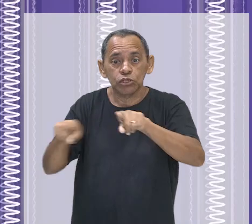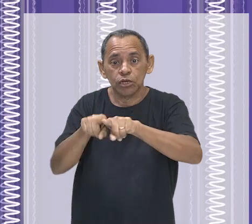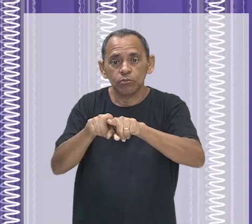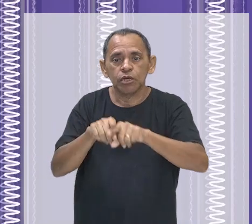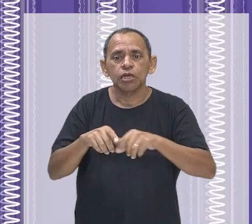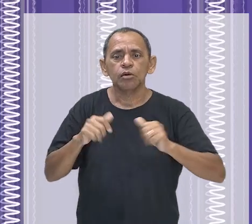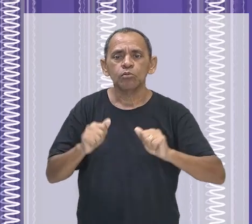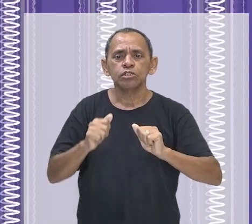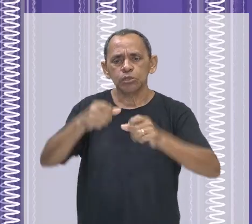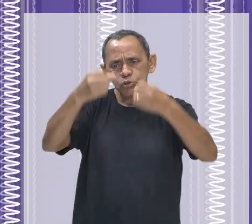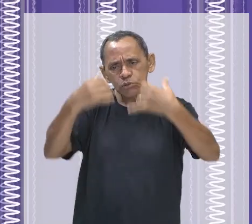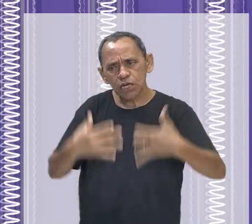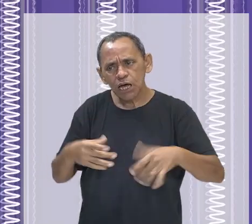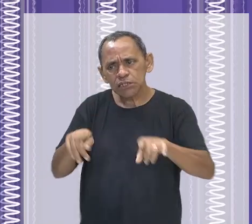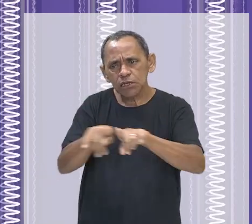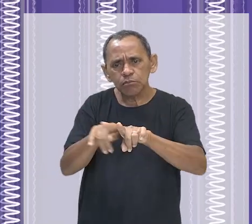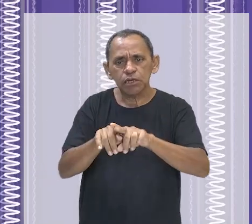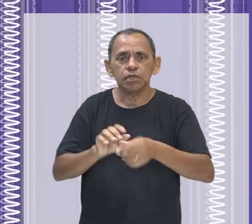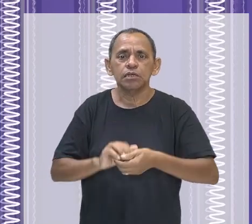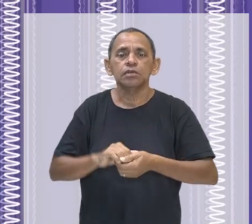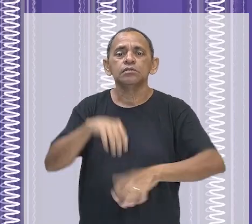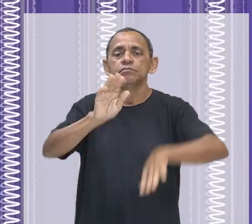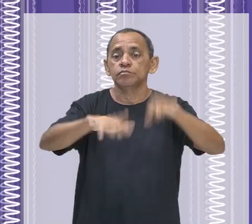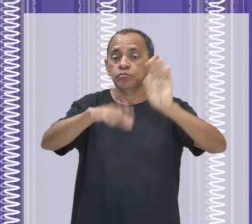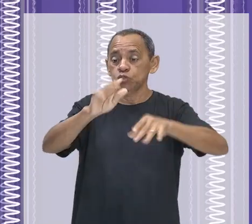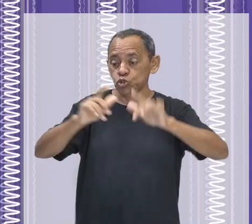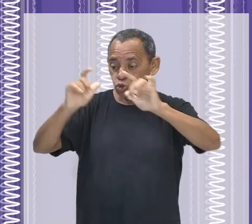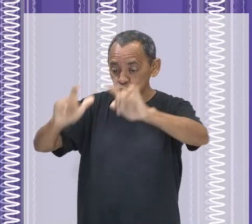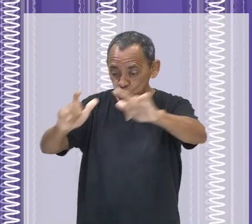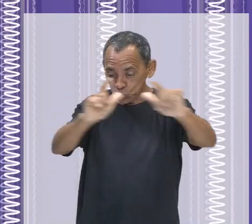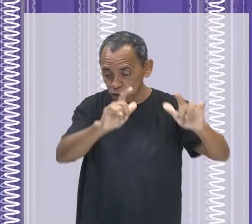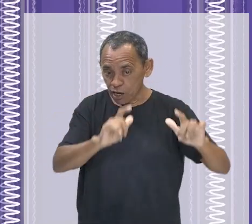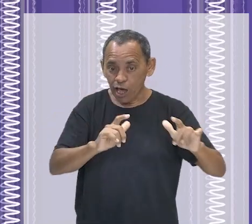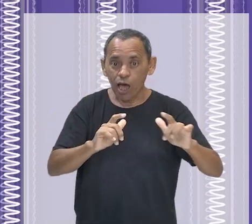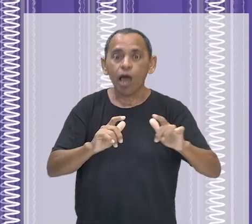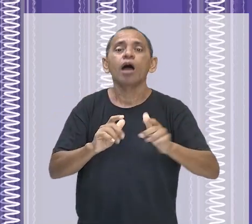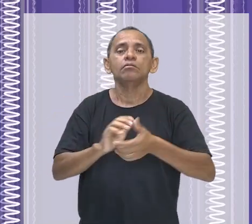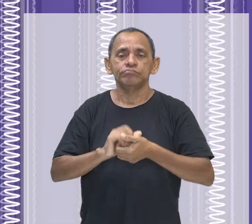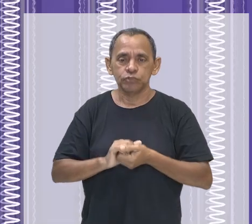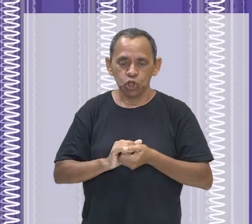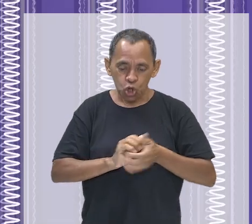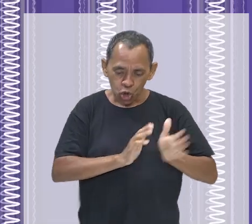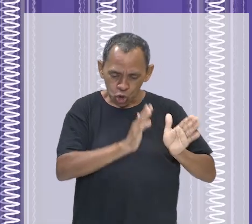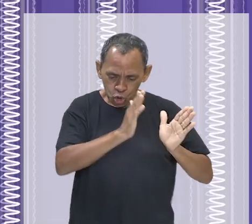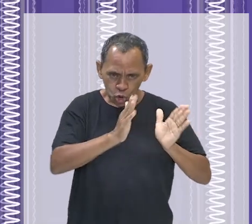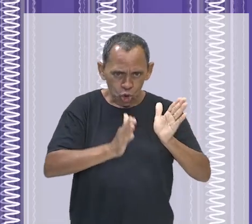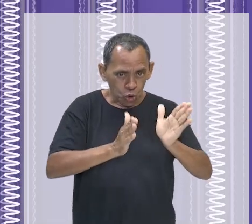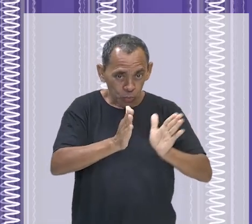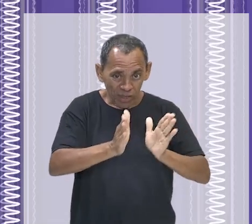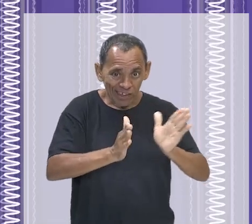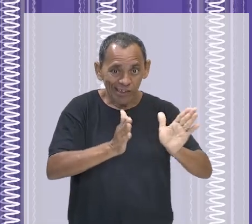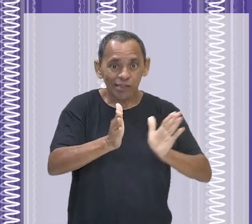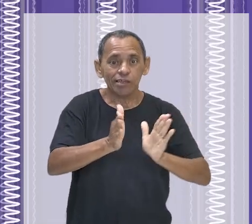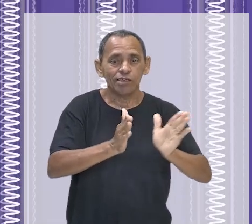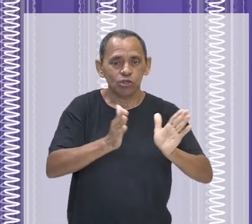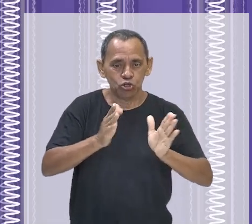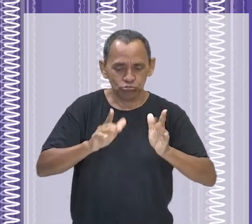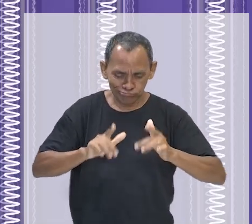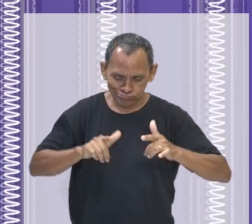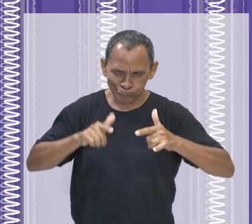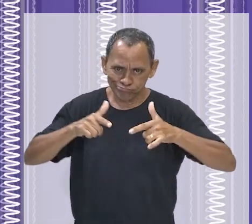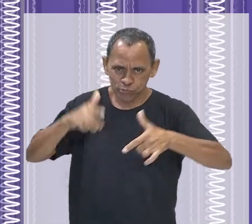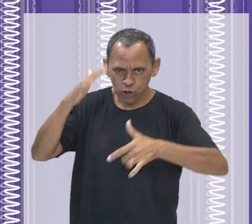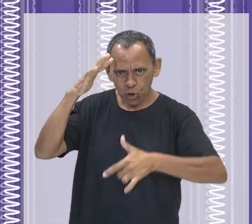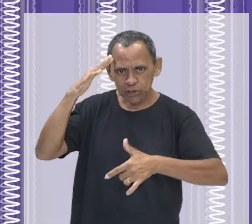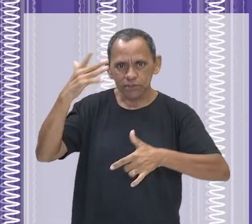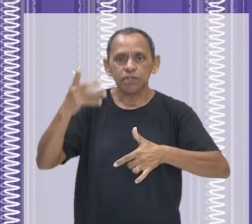que, dependendo do lugar e da época que essa ação ocorrer, você pode ter, de